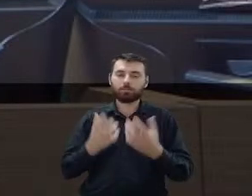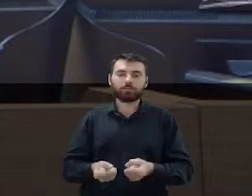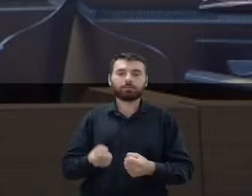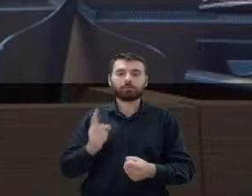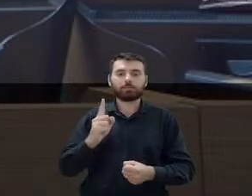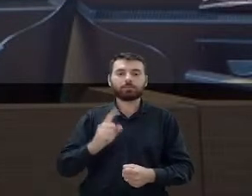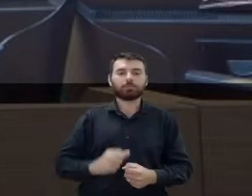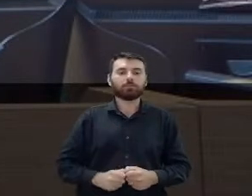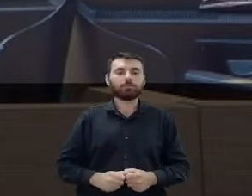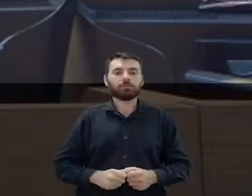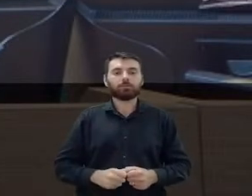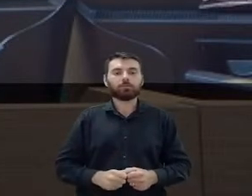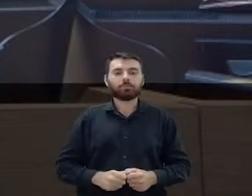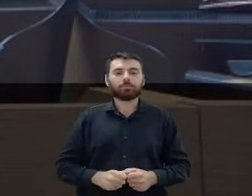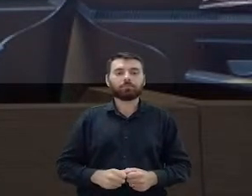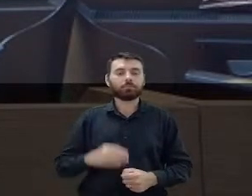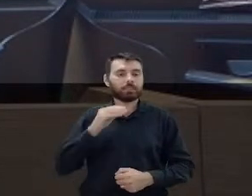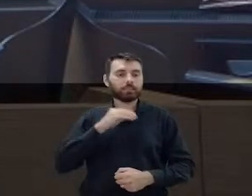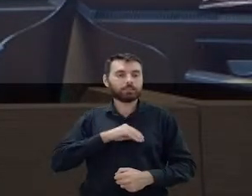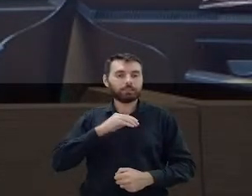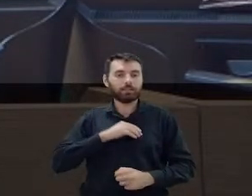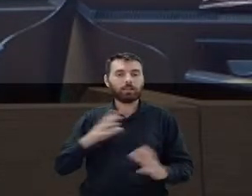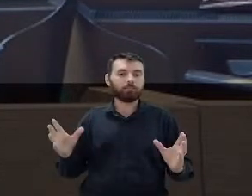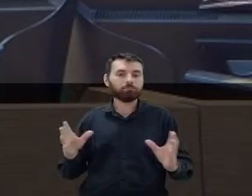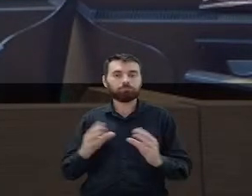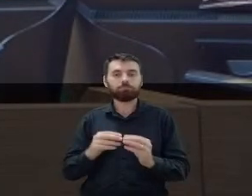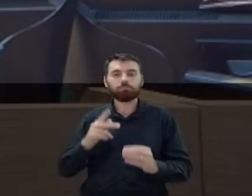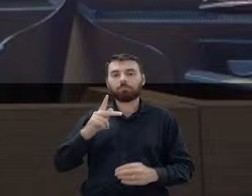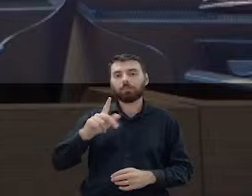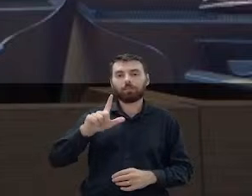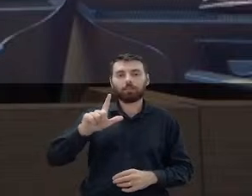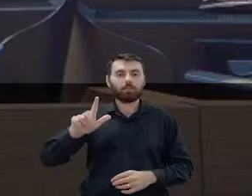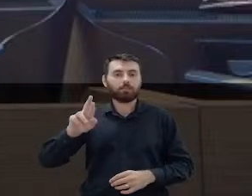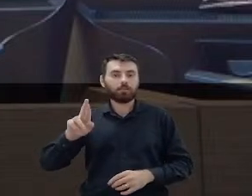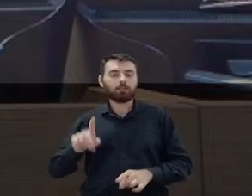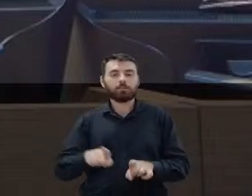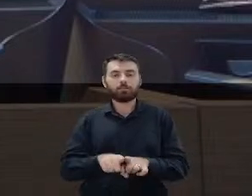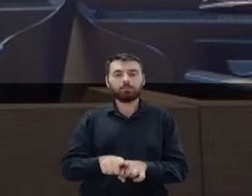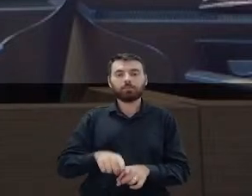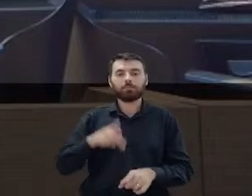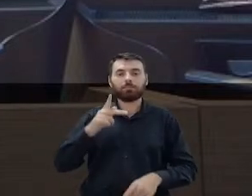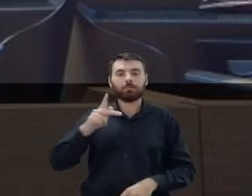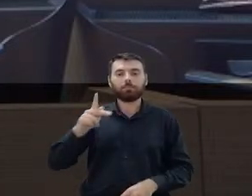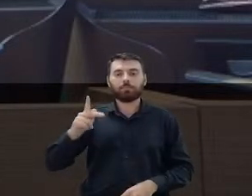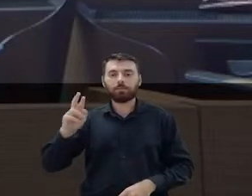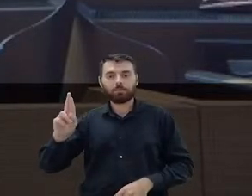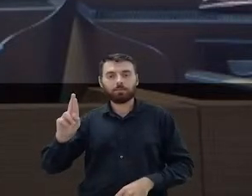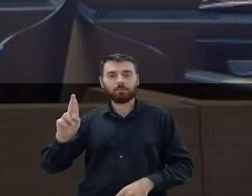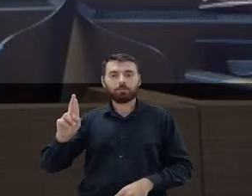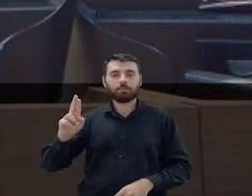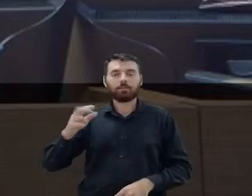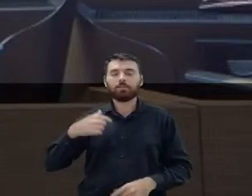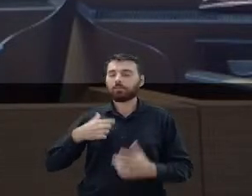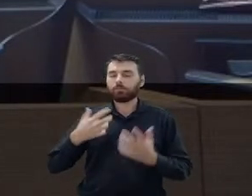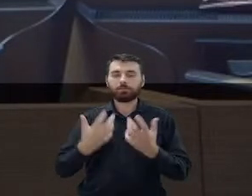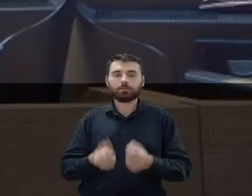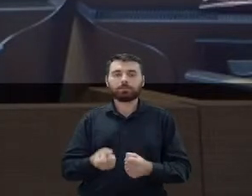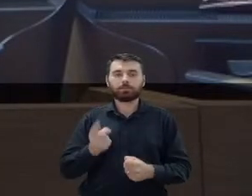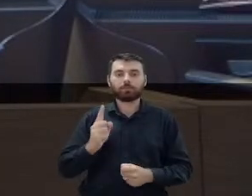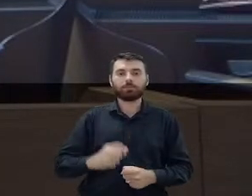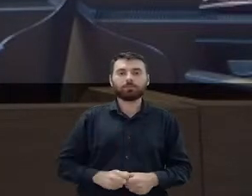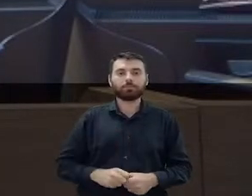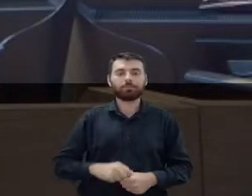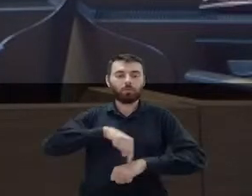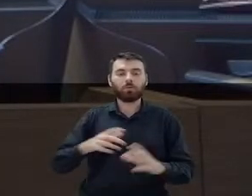provimento. Integração salarial, diferenças do PLR e PPR. Negando o provimento. Reflexo das horas